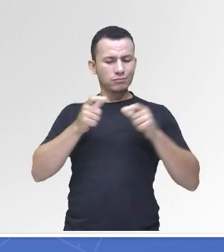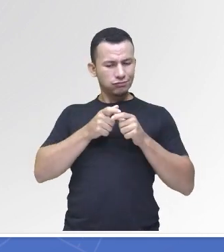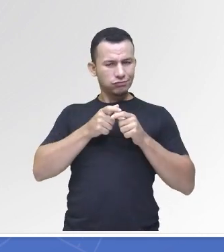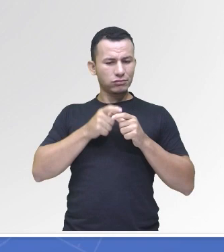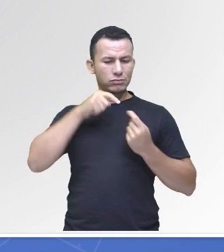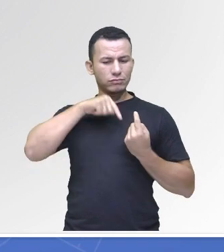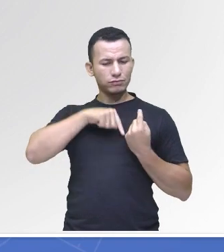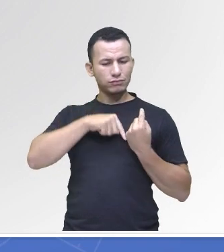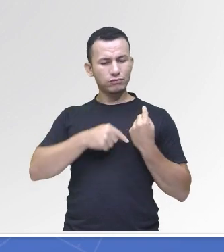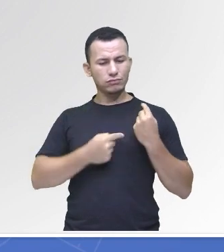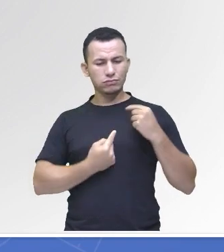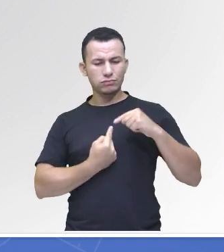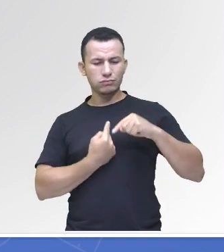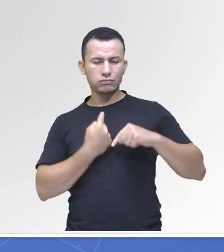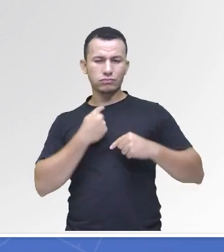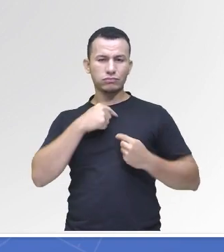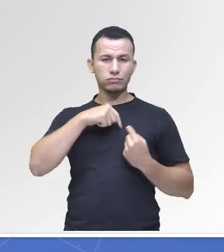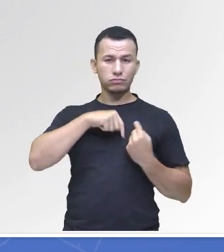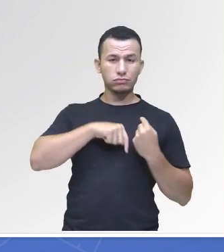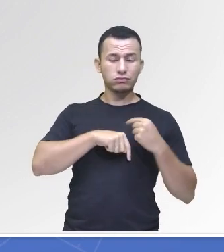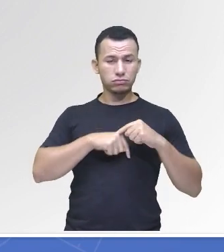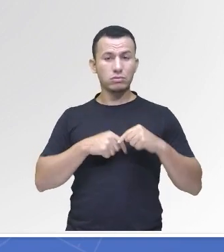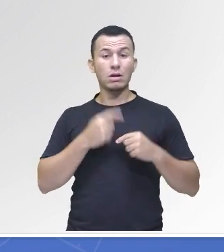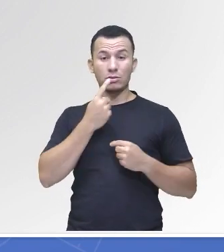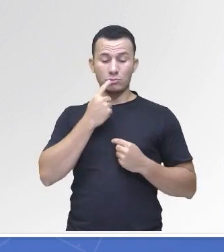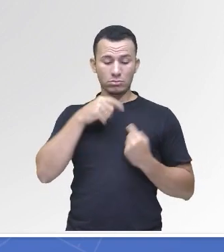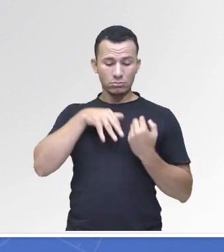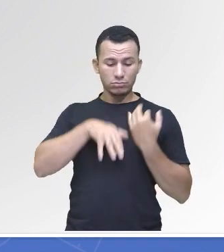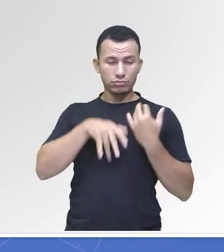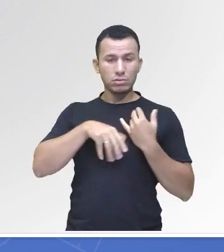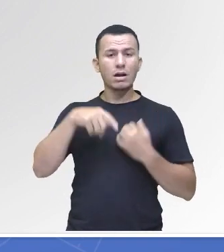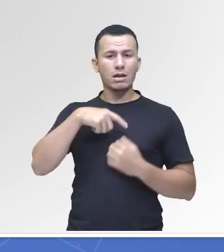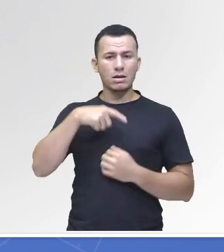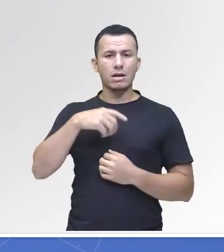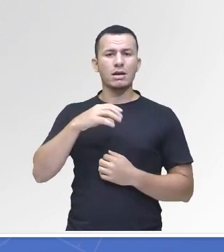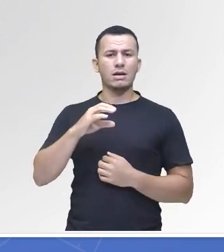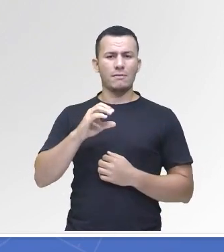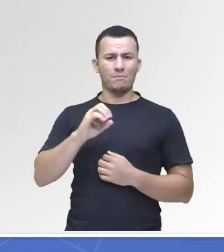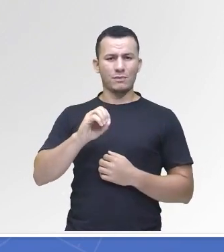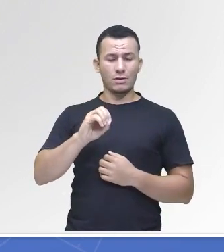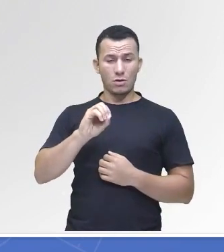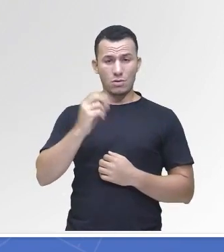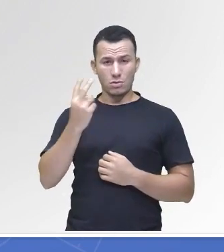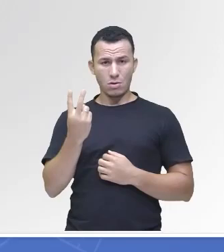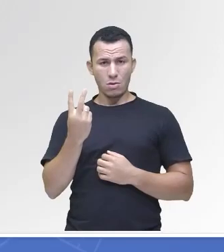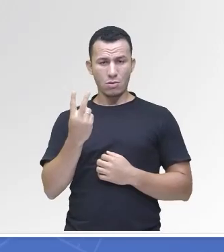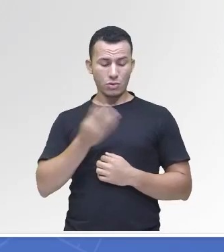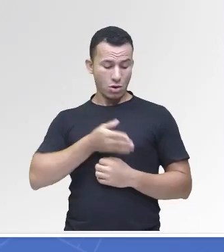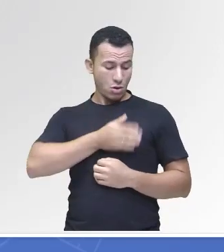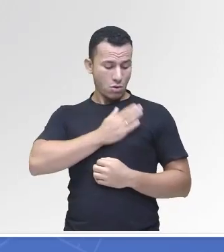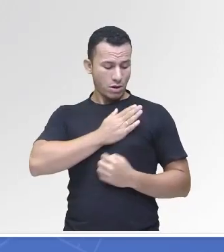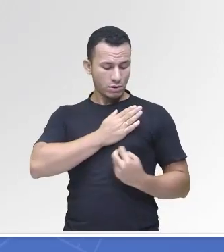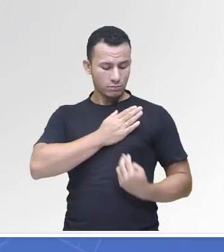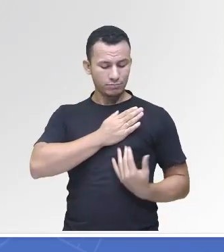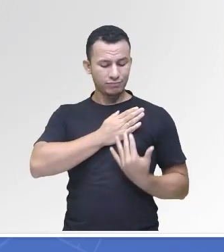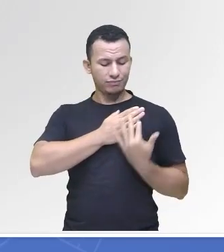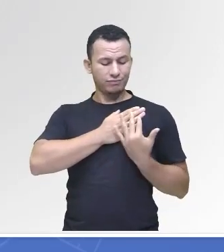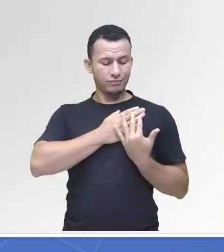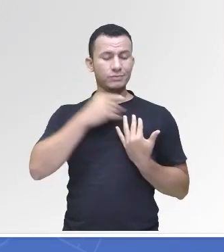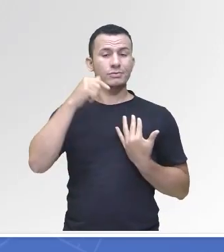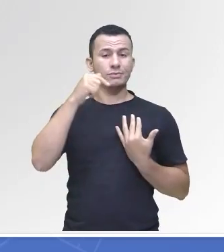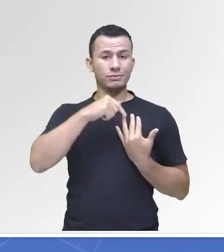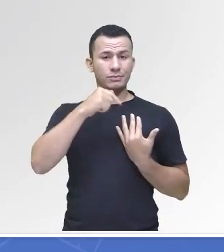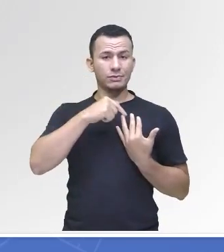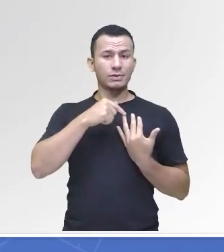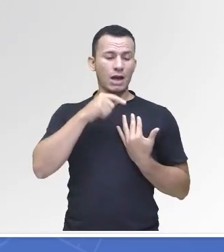gás carbônico do nosso corpo, ele vem, né, pelas veias, chega no coração. Lá no coração, o que que acontece?